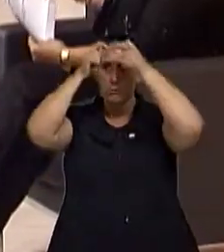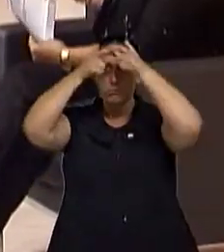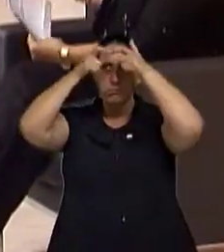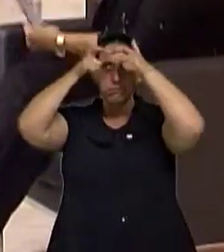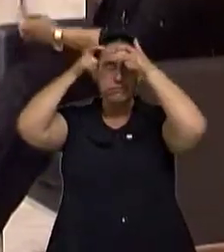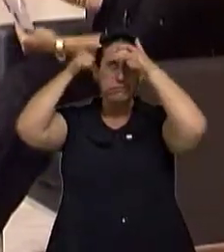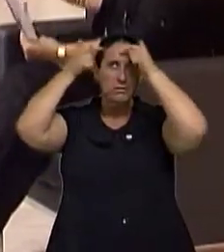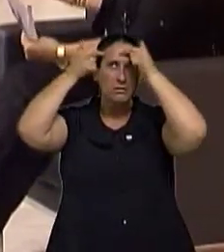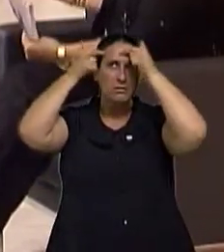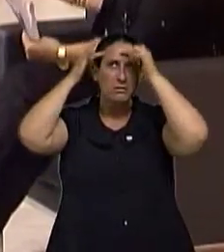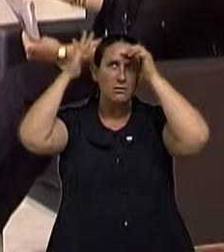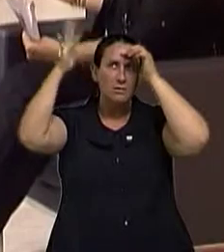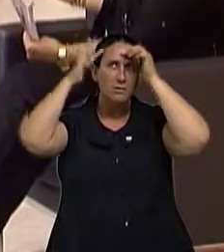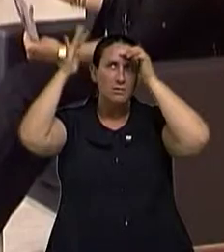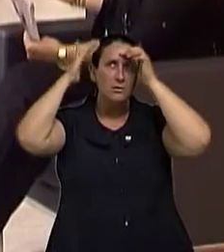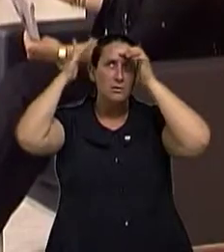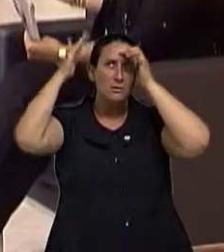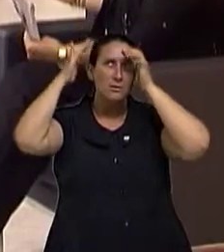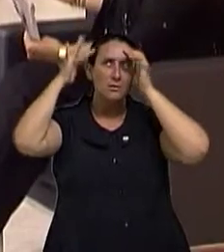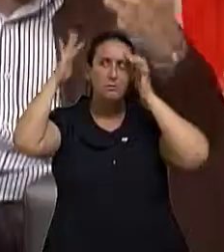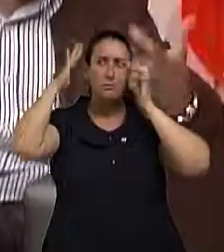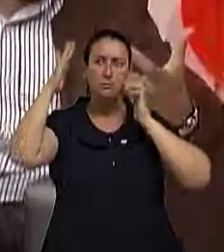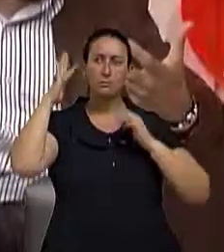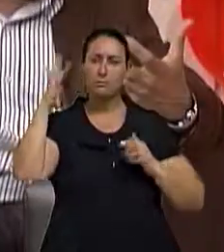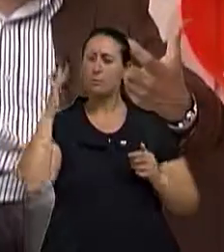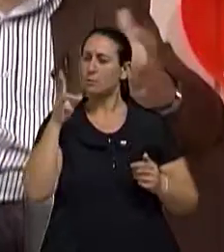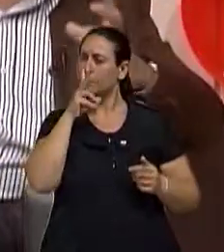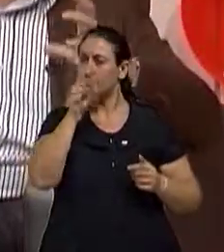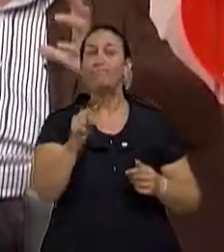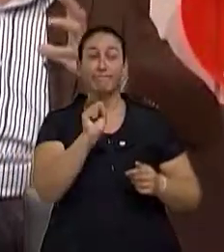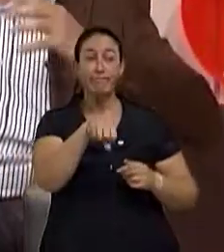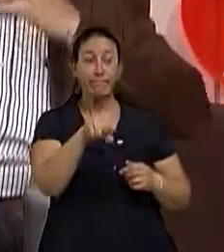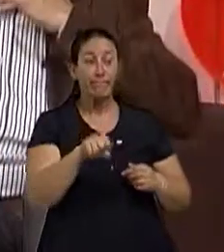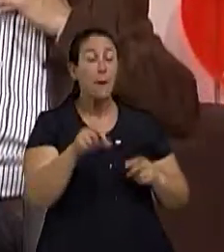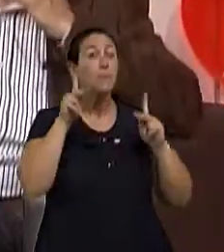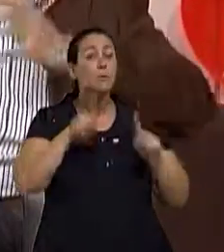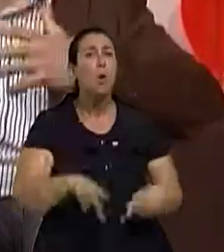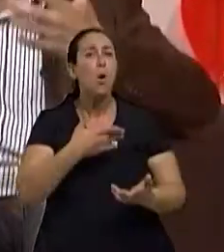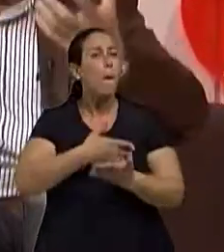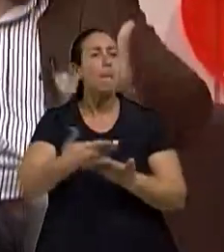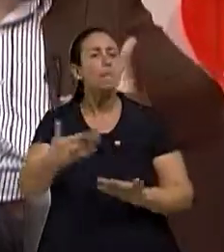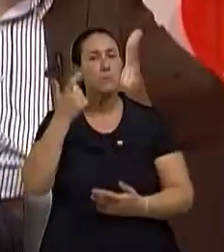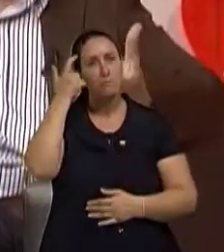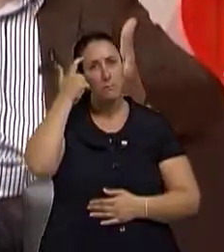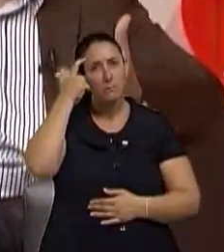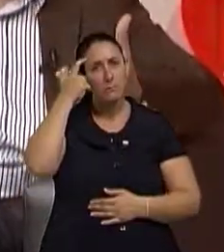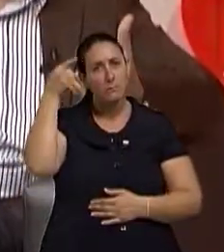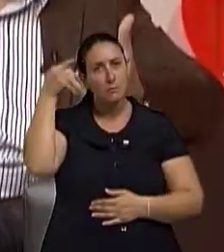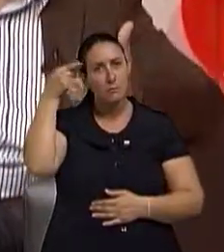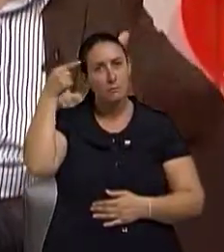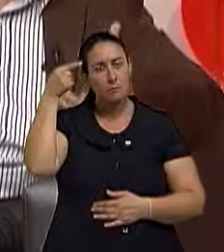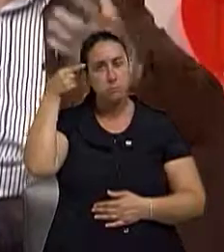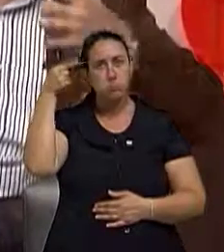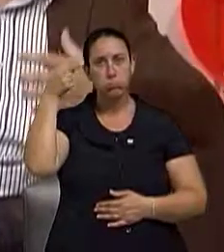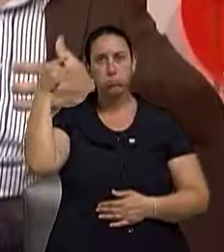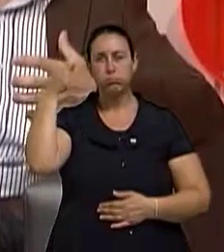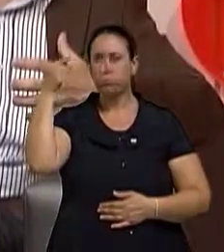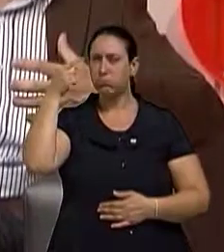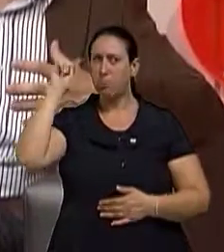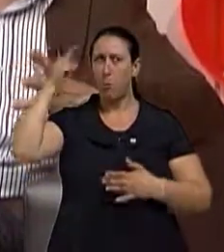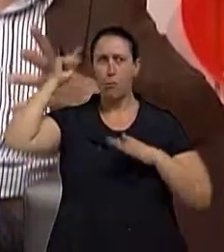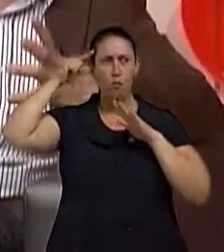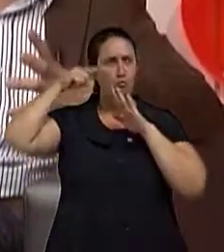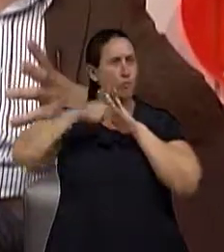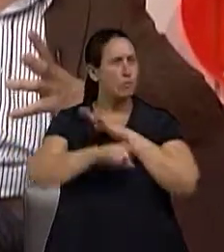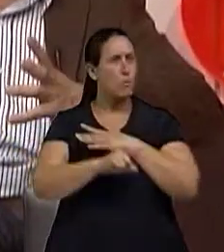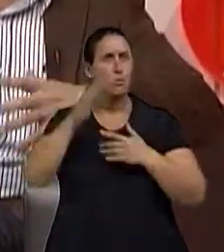cérebro, que Sim. não tem solução? Isso é algo que toma conta. O indivíduo fica com uma perspectiva negativa, né? E o que a gente tem que fazer?